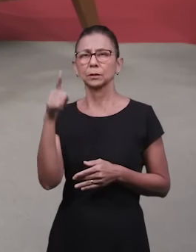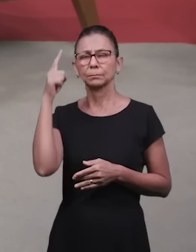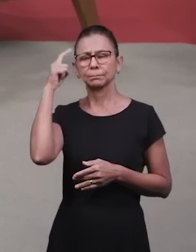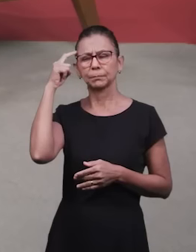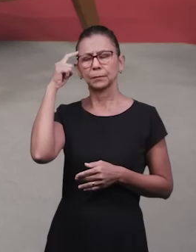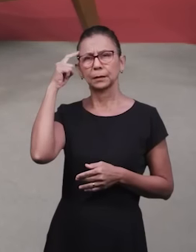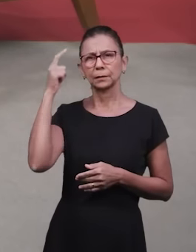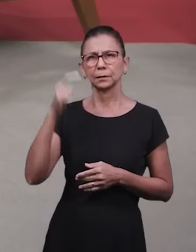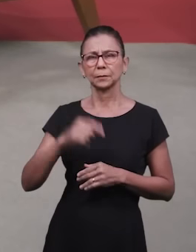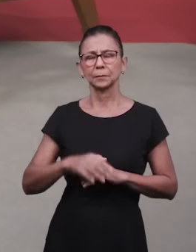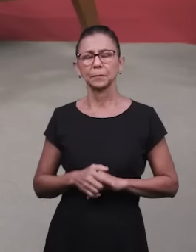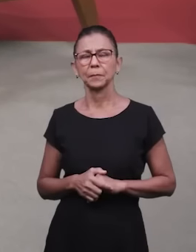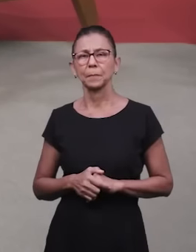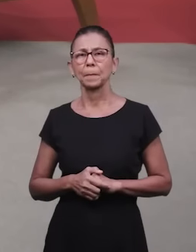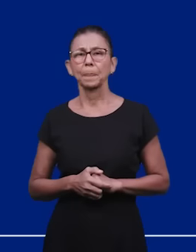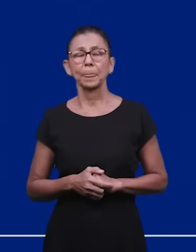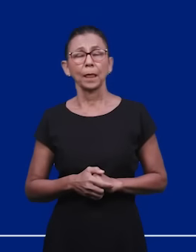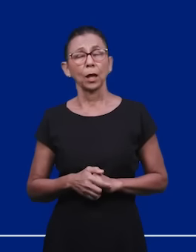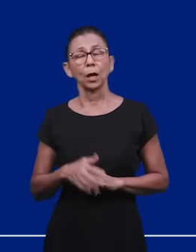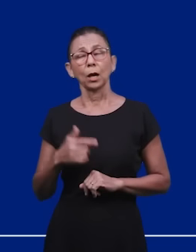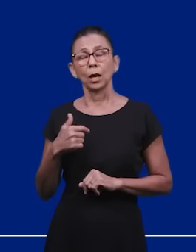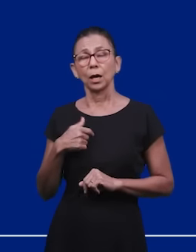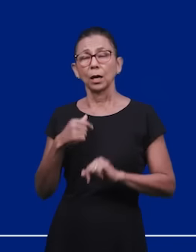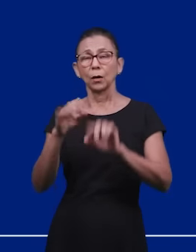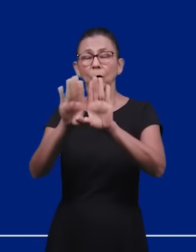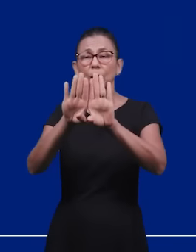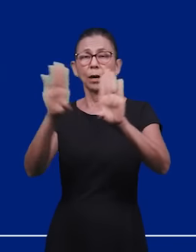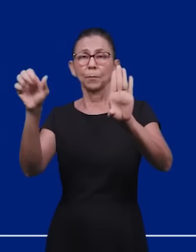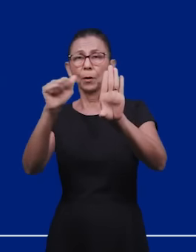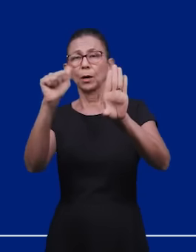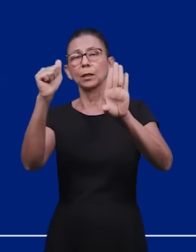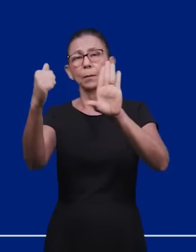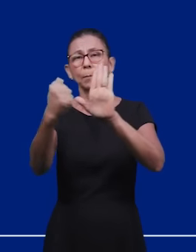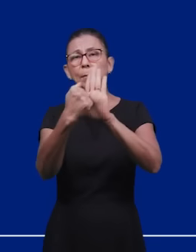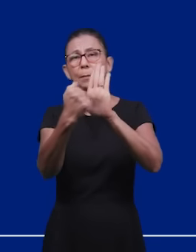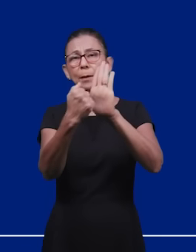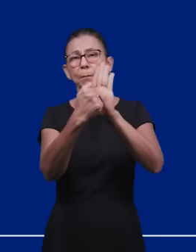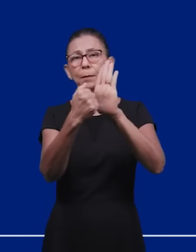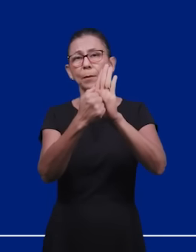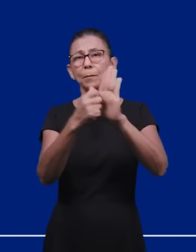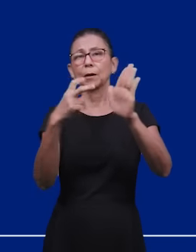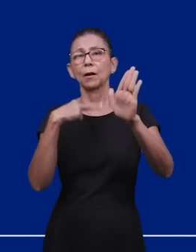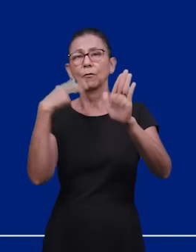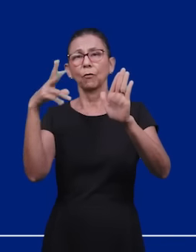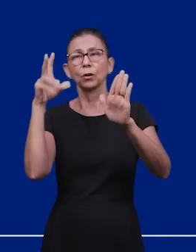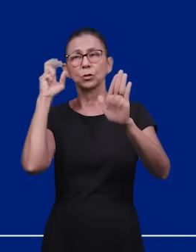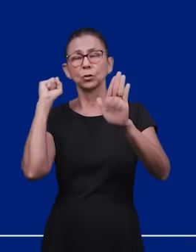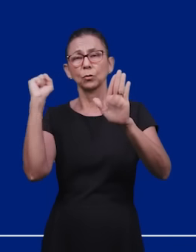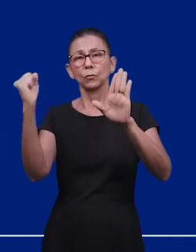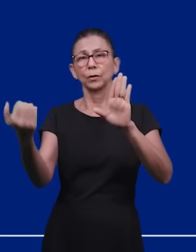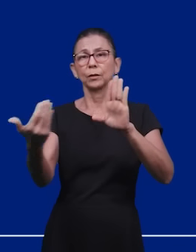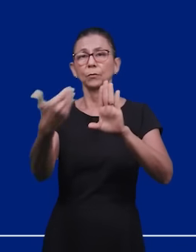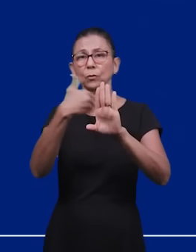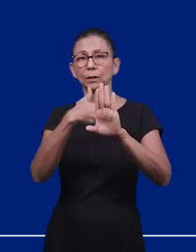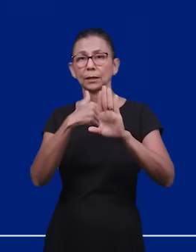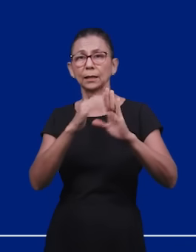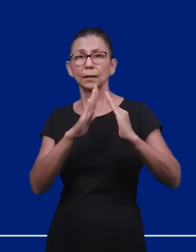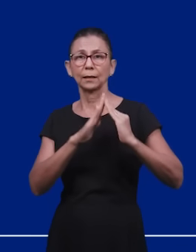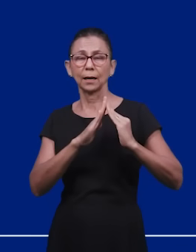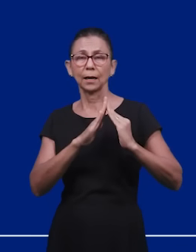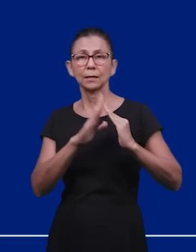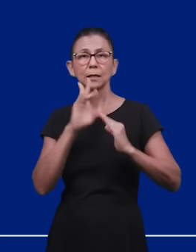reflitam um pouco sobre isso. Apocalipse 3:20 diz assim, eis que estou à porta e bato, se alguém ouvir a minha voz e abrir a porta, entrarei em sua casa